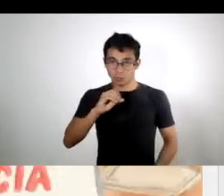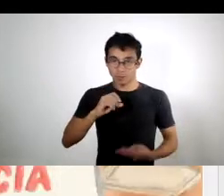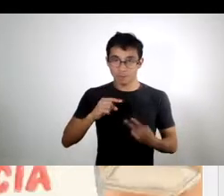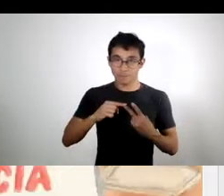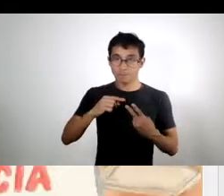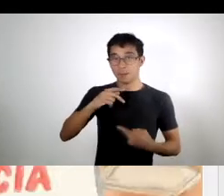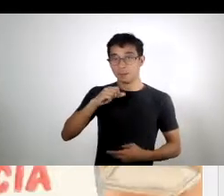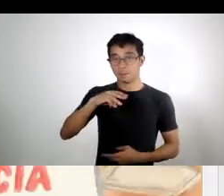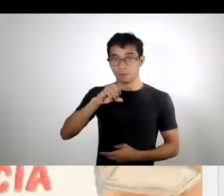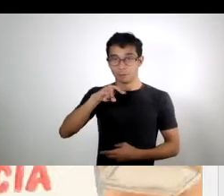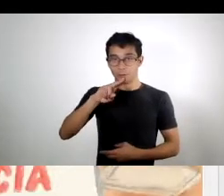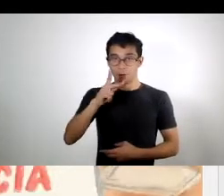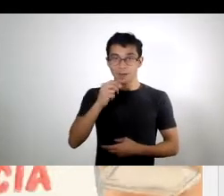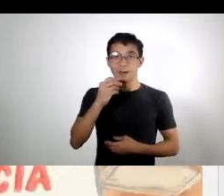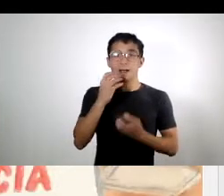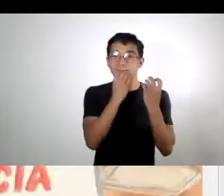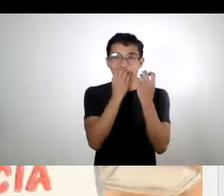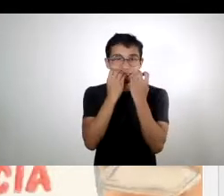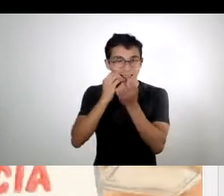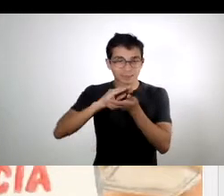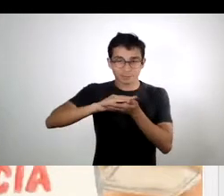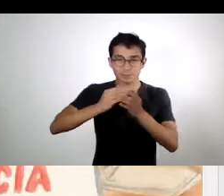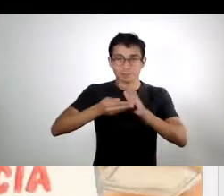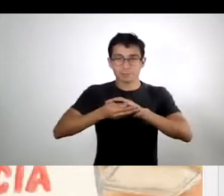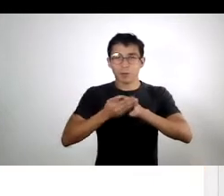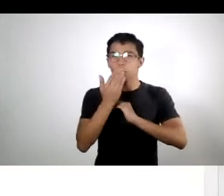outras comidas gostosas.